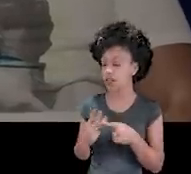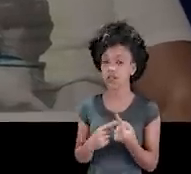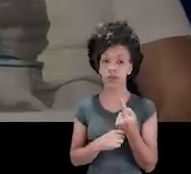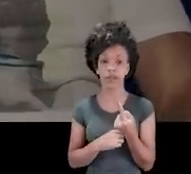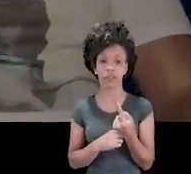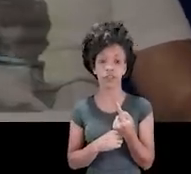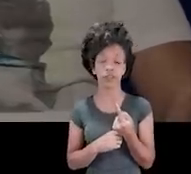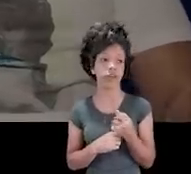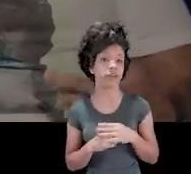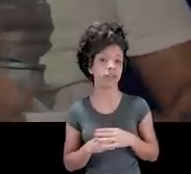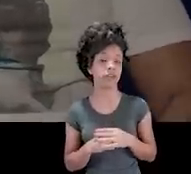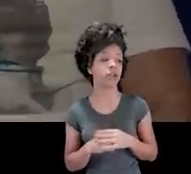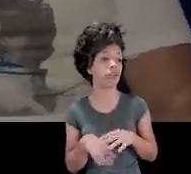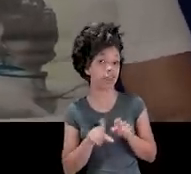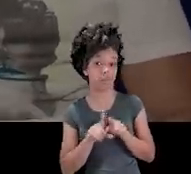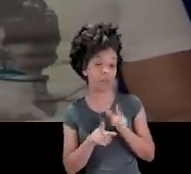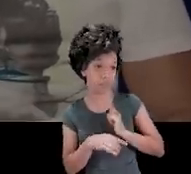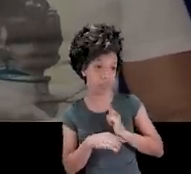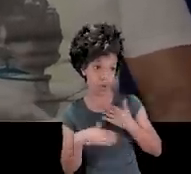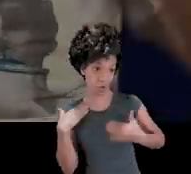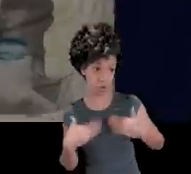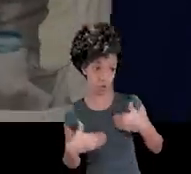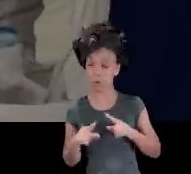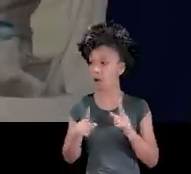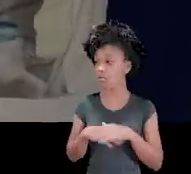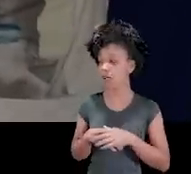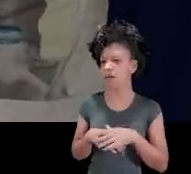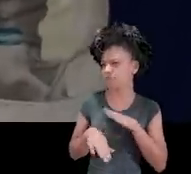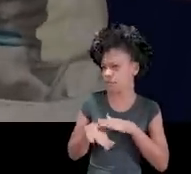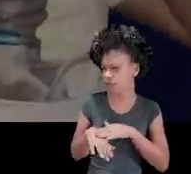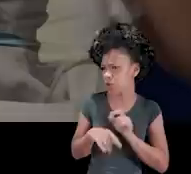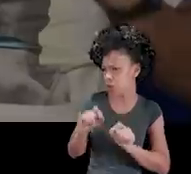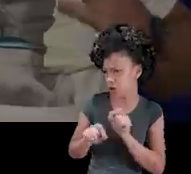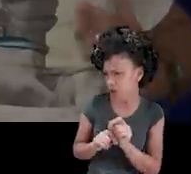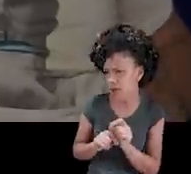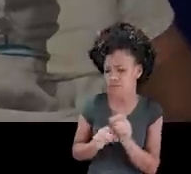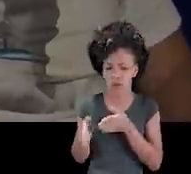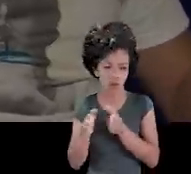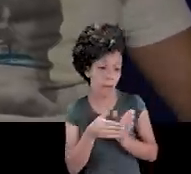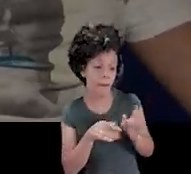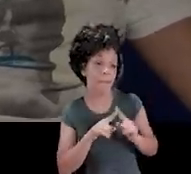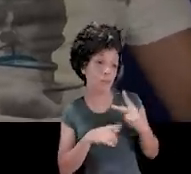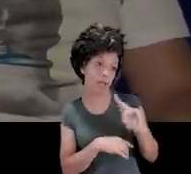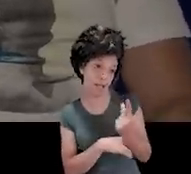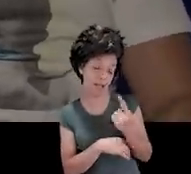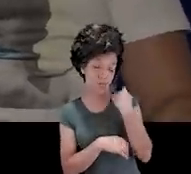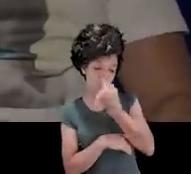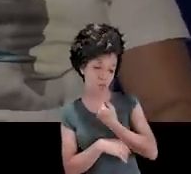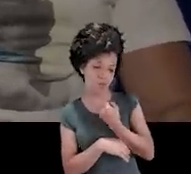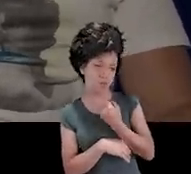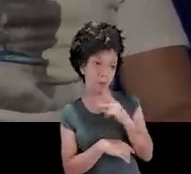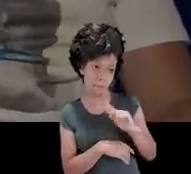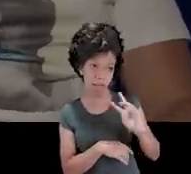lá. É, não, aí já é demais. Cabelo, barba e corpo. Não, aí já é demais. Você faz uma coisa, você começa aqui pra já ir... Não, mas é que o pH do rosto é